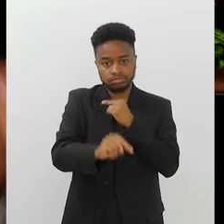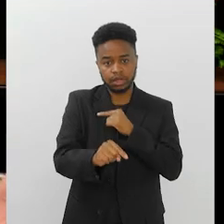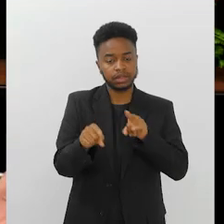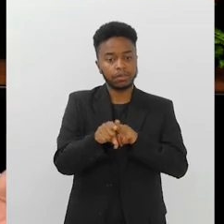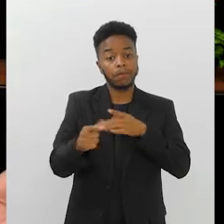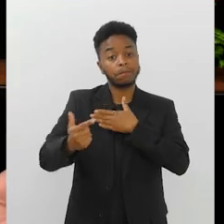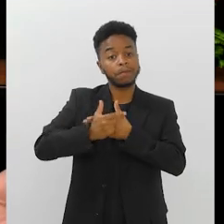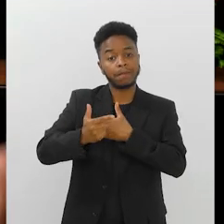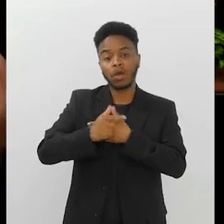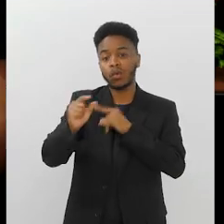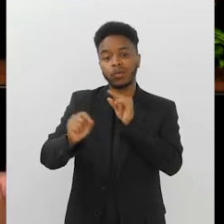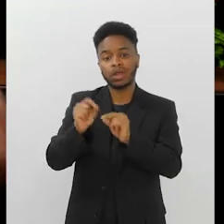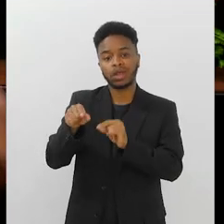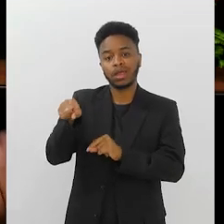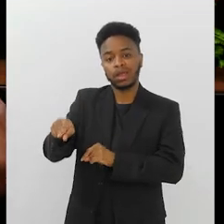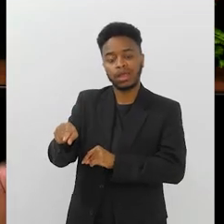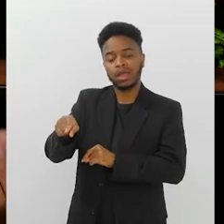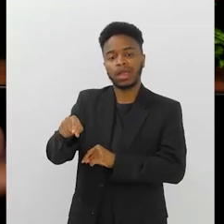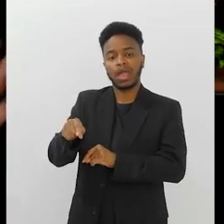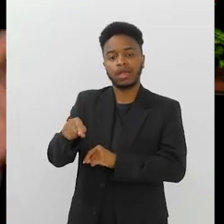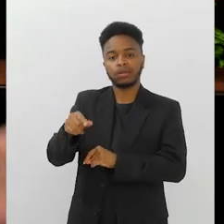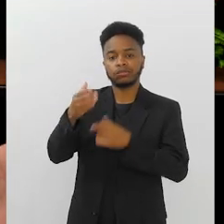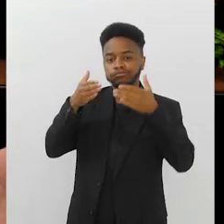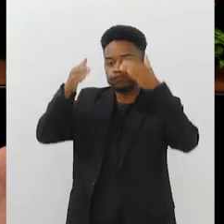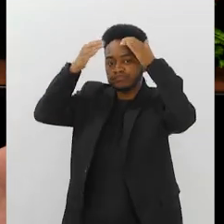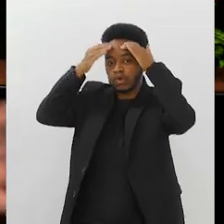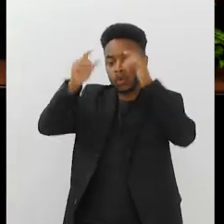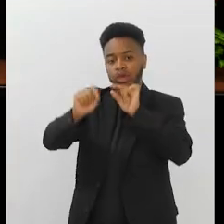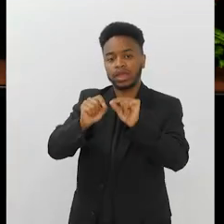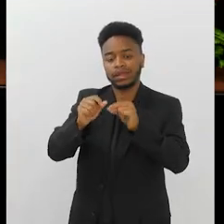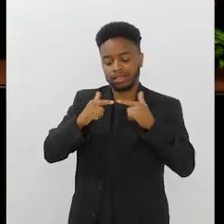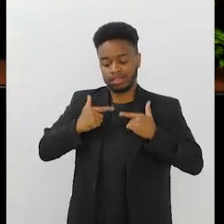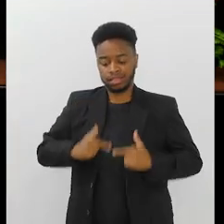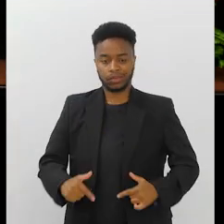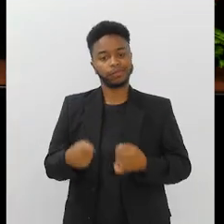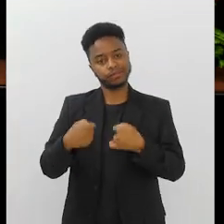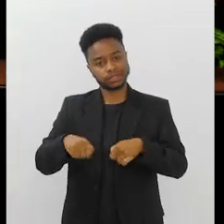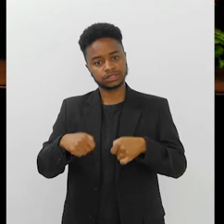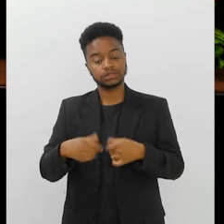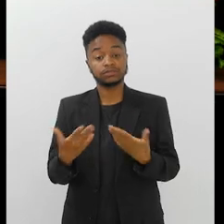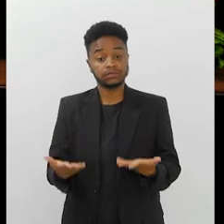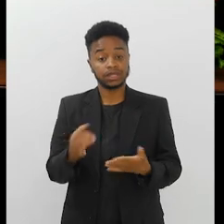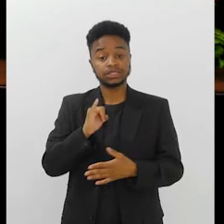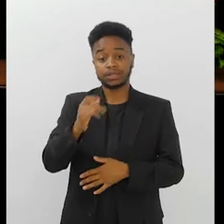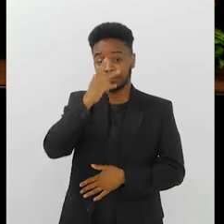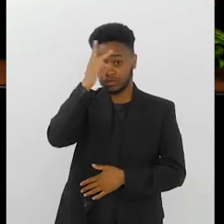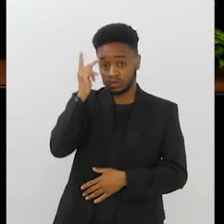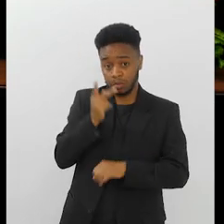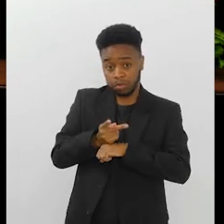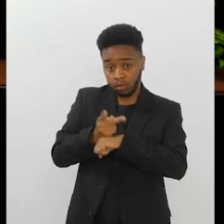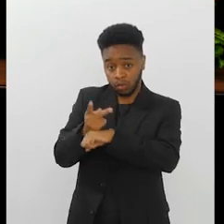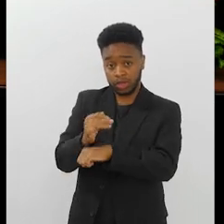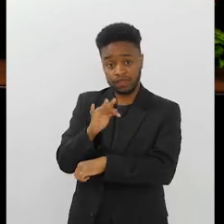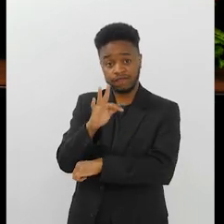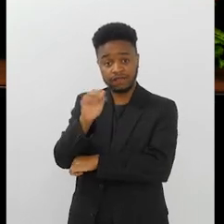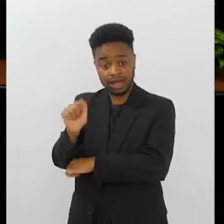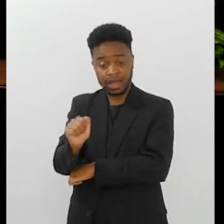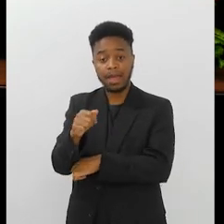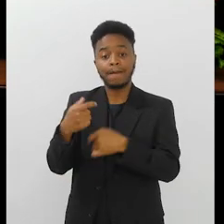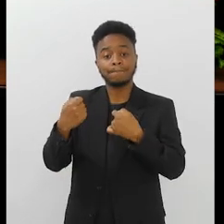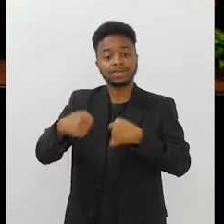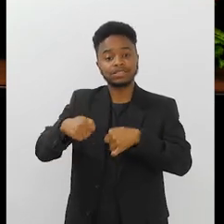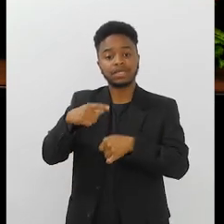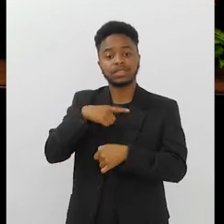a função do babalaô é simplesmente ser Imparcial então quando a pessoa vai buscar eá ela precisa de um sacerdote que